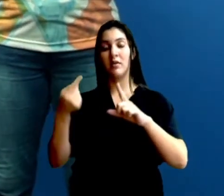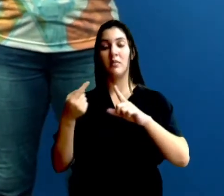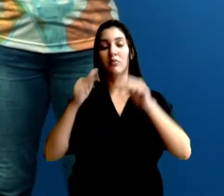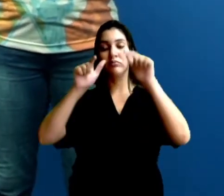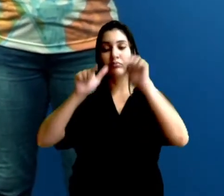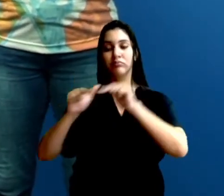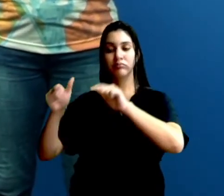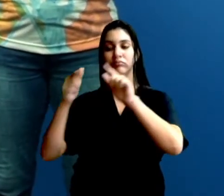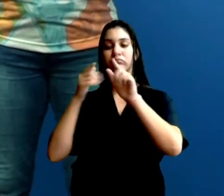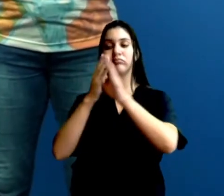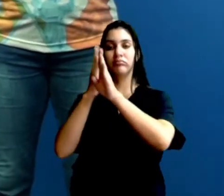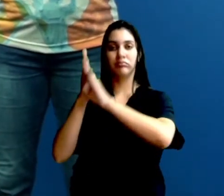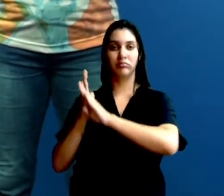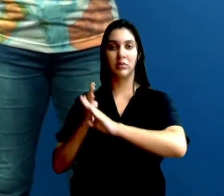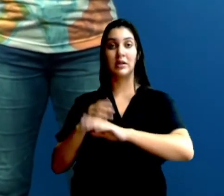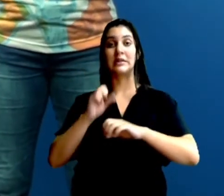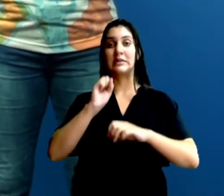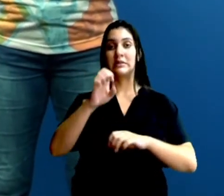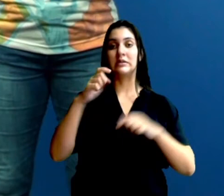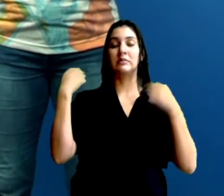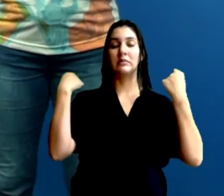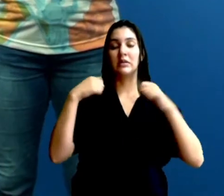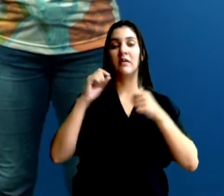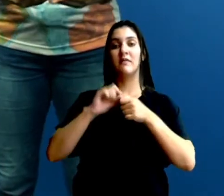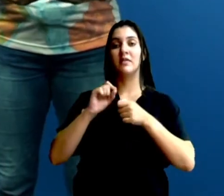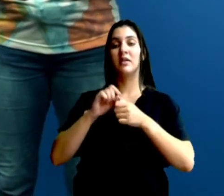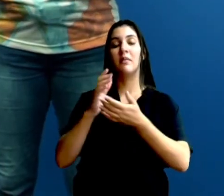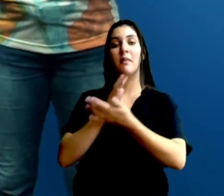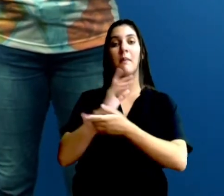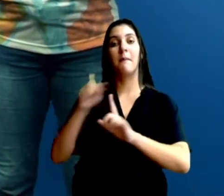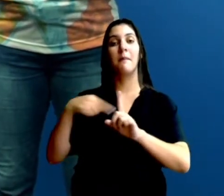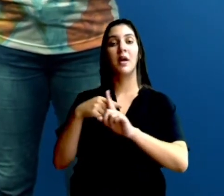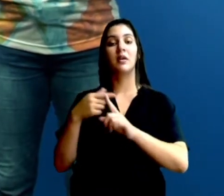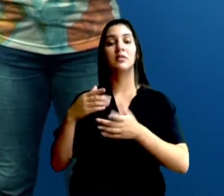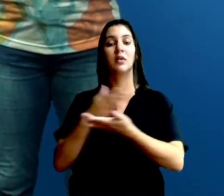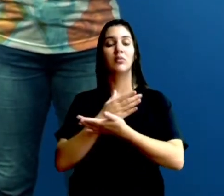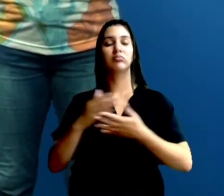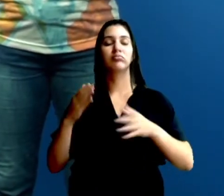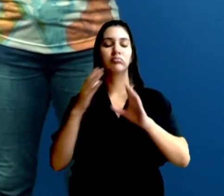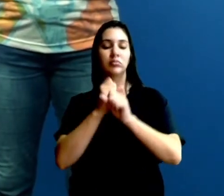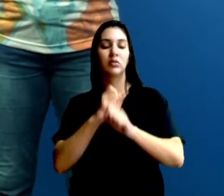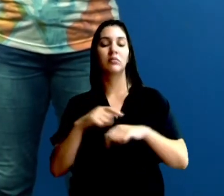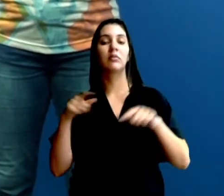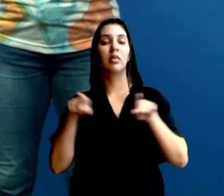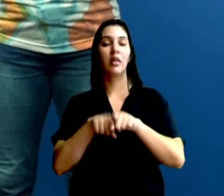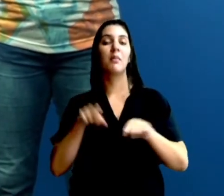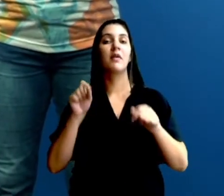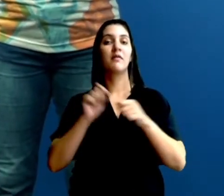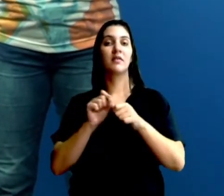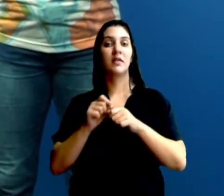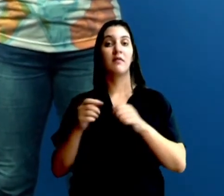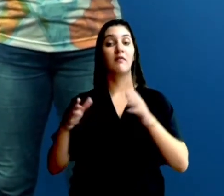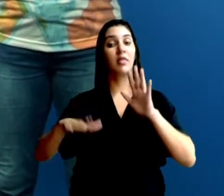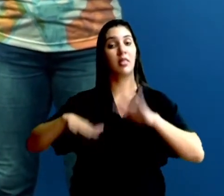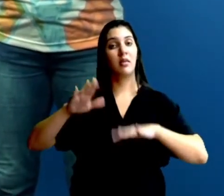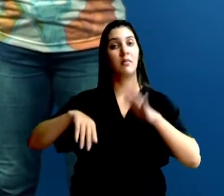vou localizar. E se precisar fazer mais algum cálculo, eu também irei fazer. Vai depender das perguntas que estão sendo